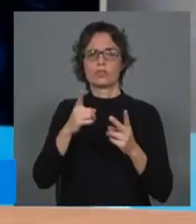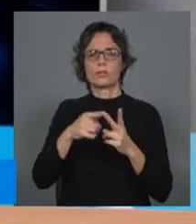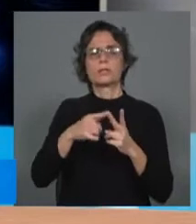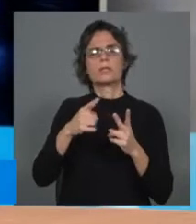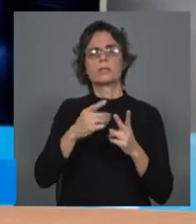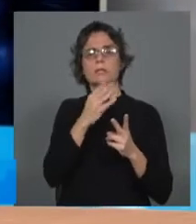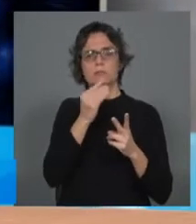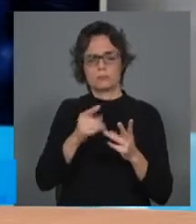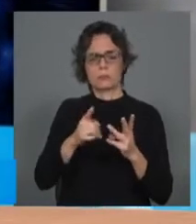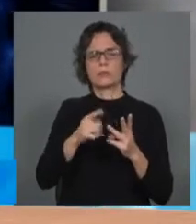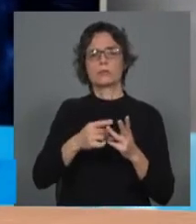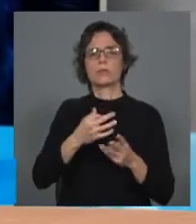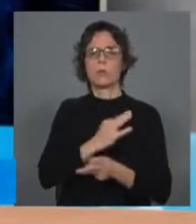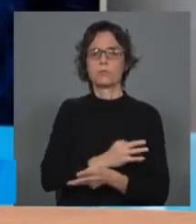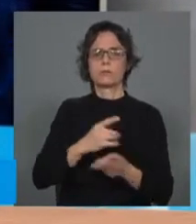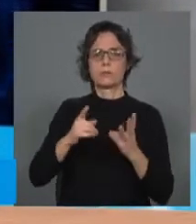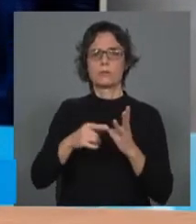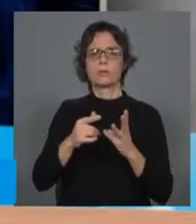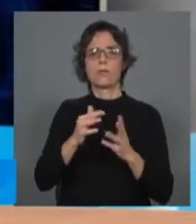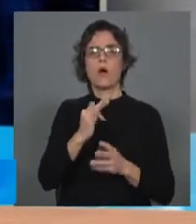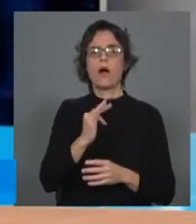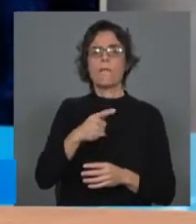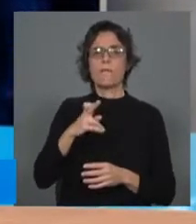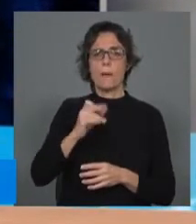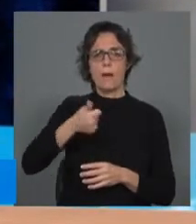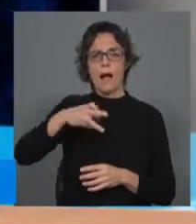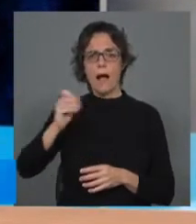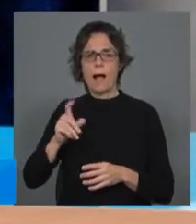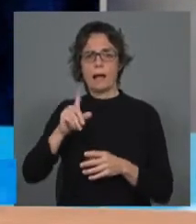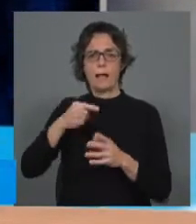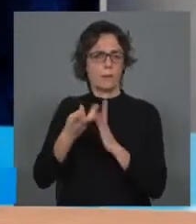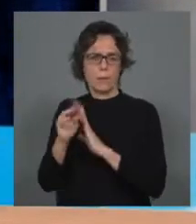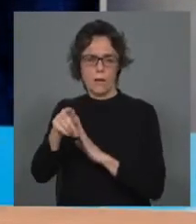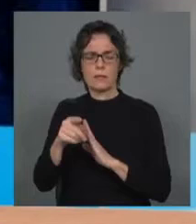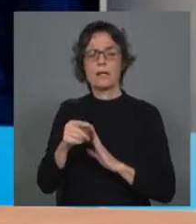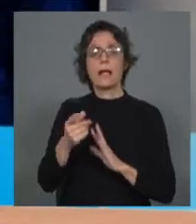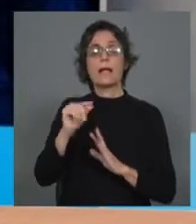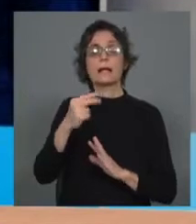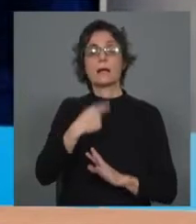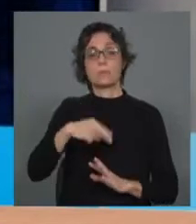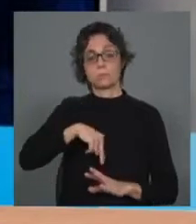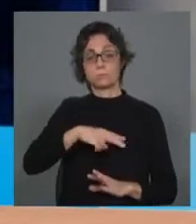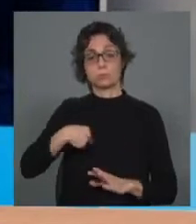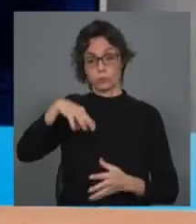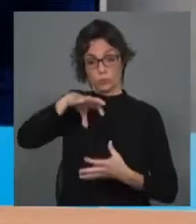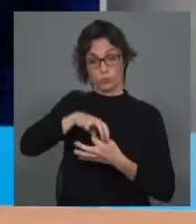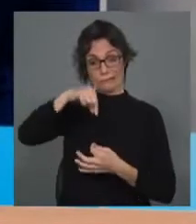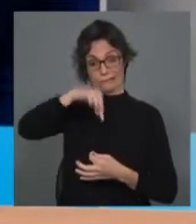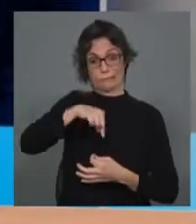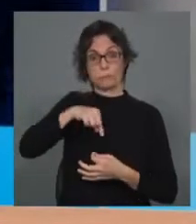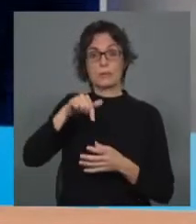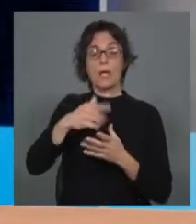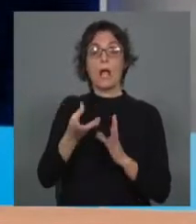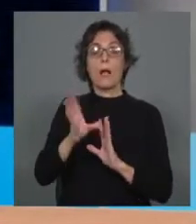cristianismo, o islão e a fé Bahá'í. Na verdade, dentro do cristianismo, nós temos aqui mais 4 tradições. E por isso, apesar de